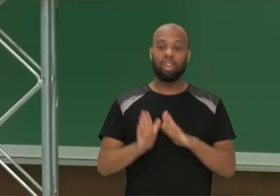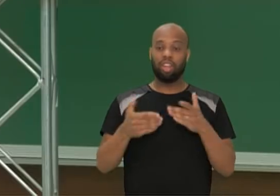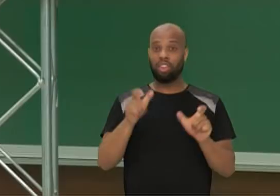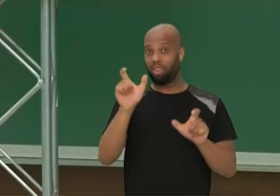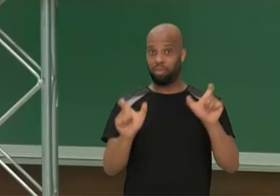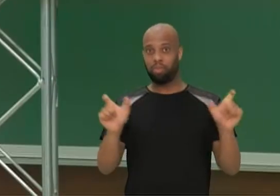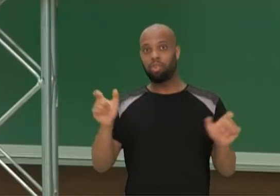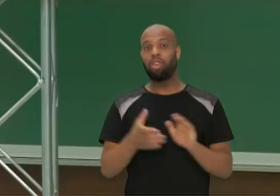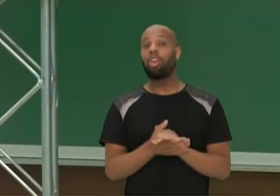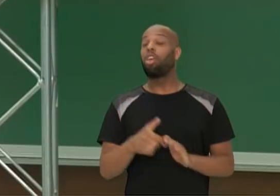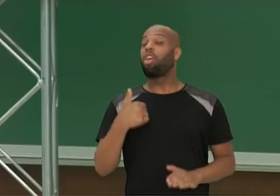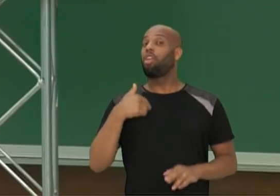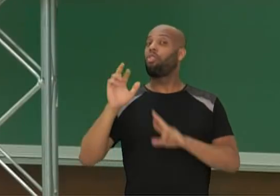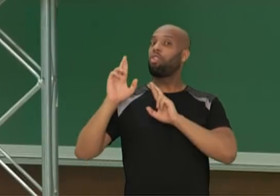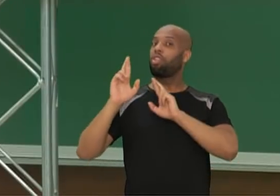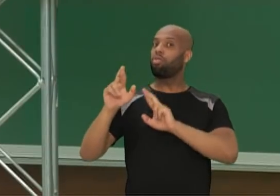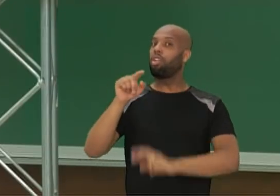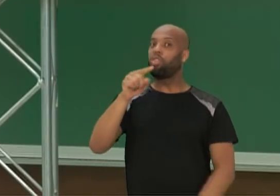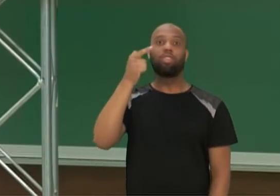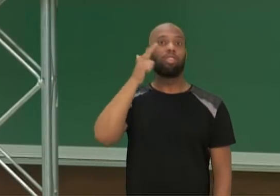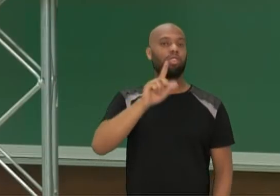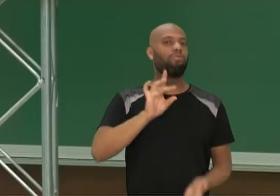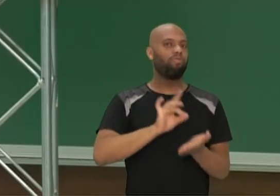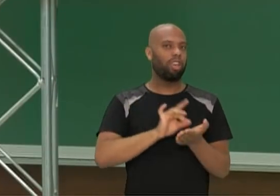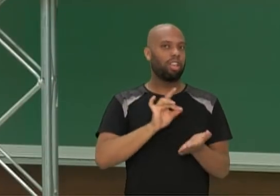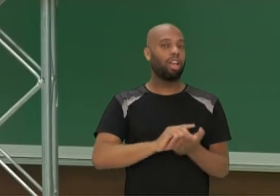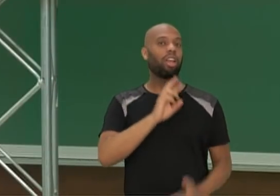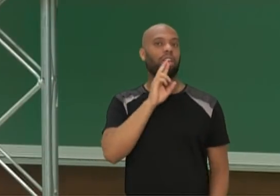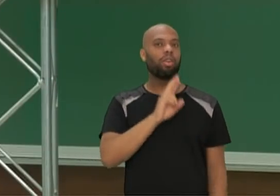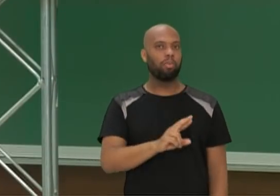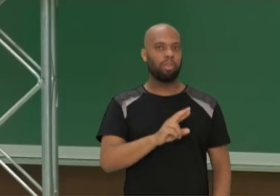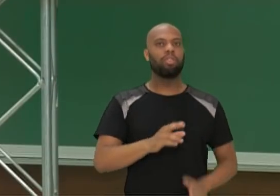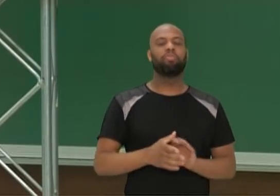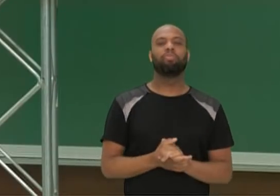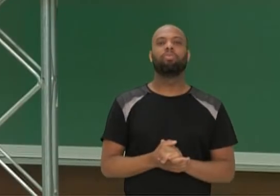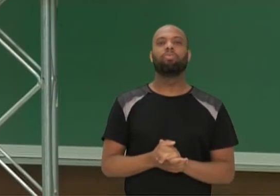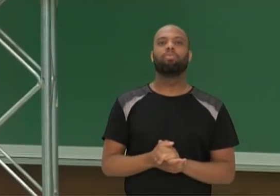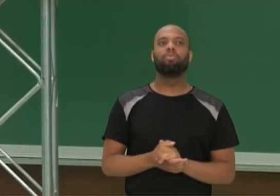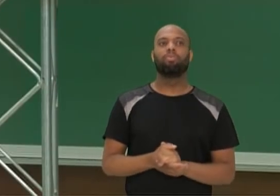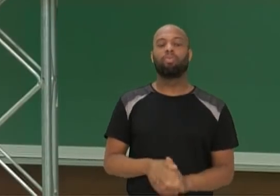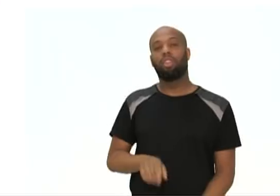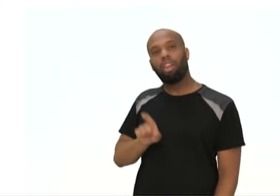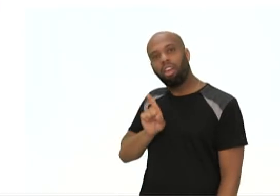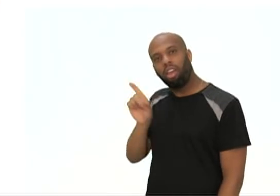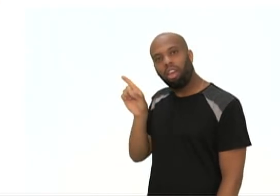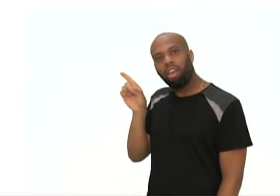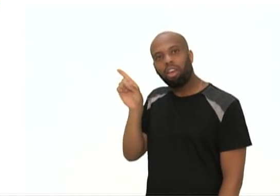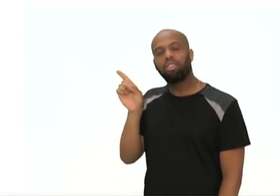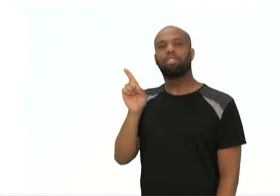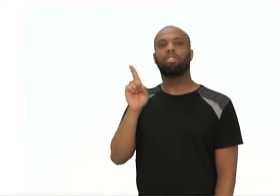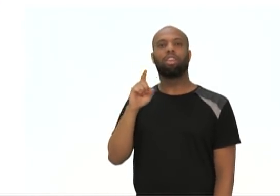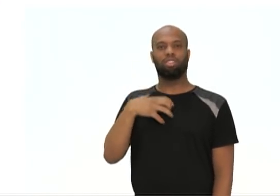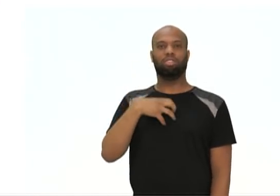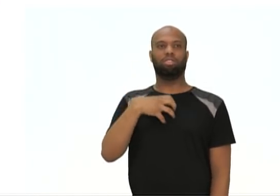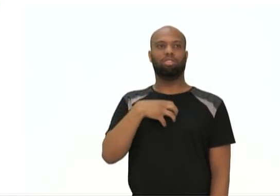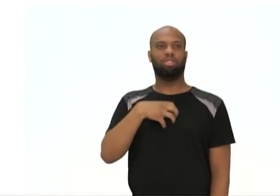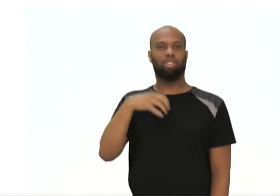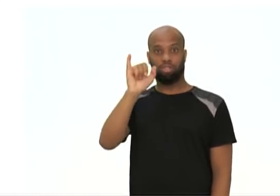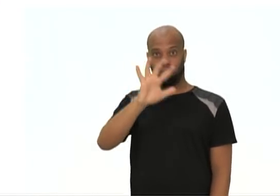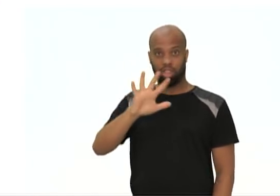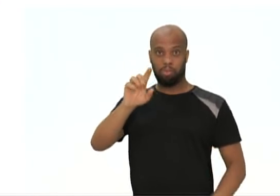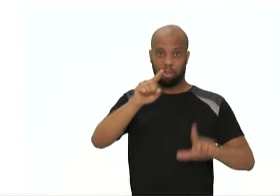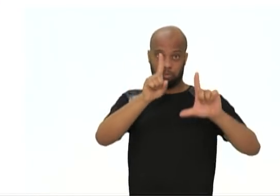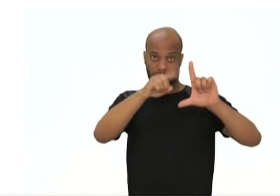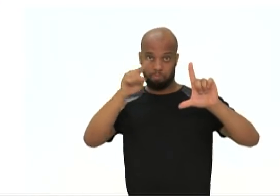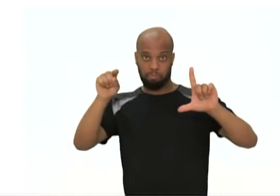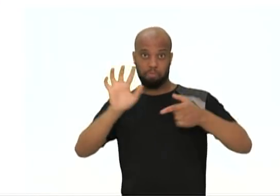Então, pessoal, eu espero que vocês realmente tenham feito, tá? Essa é a figura, né, que